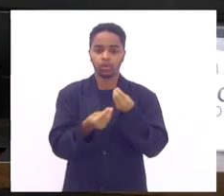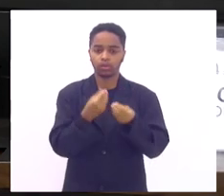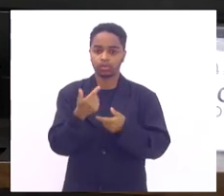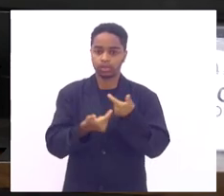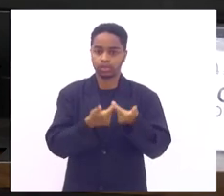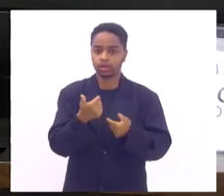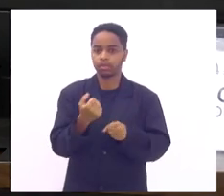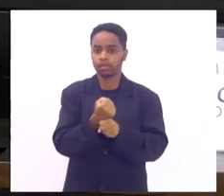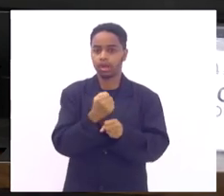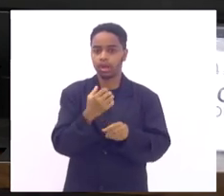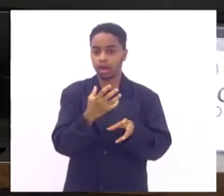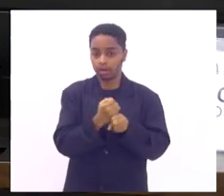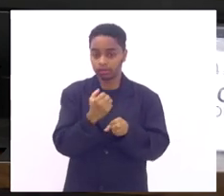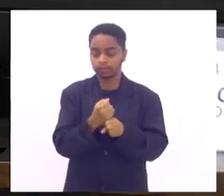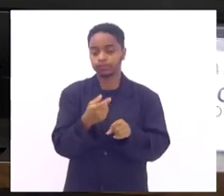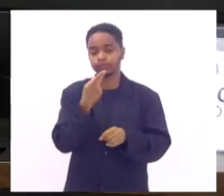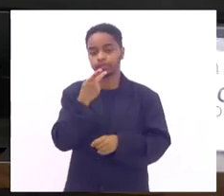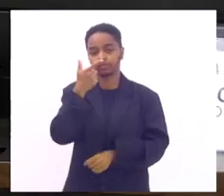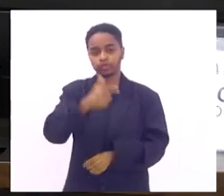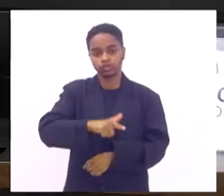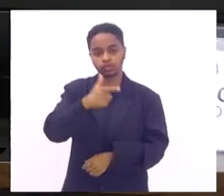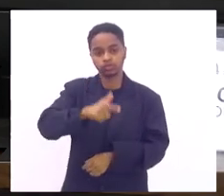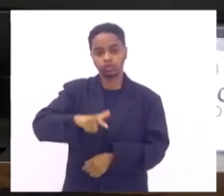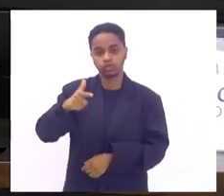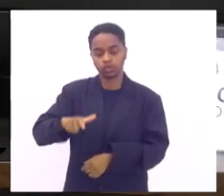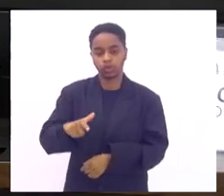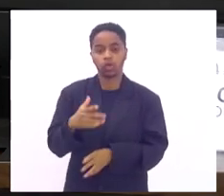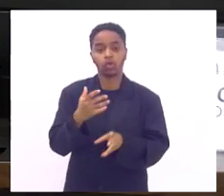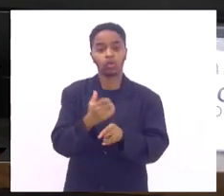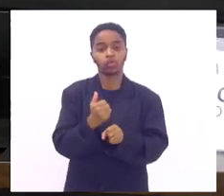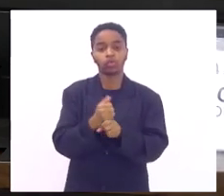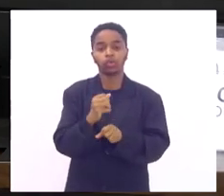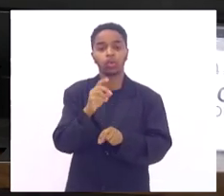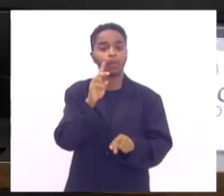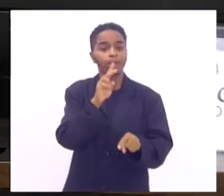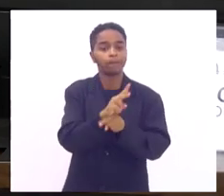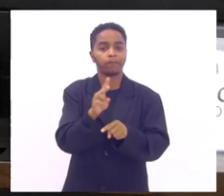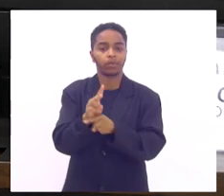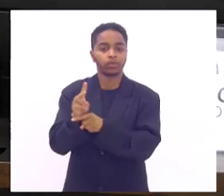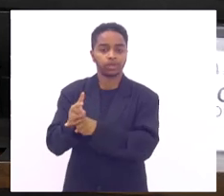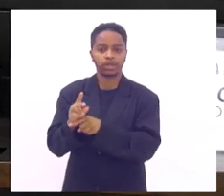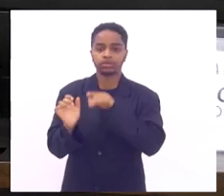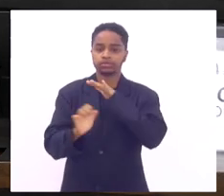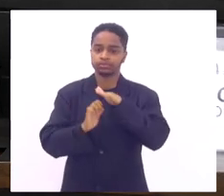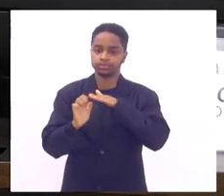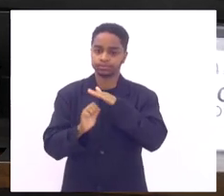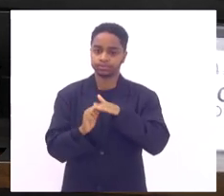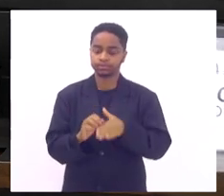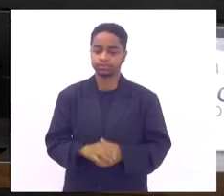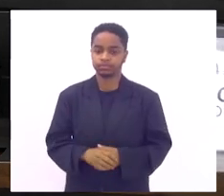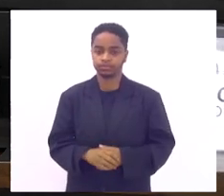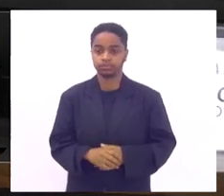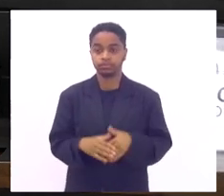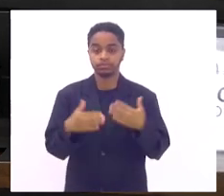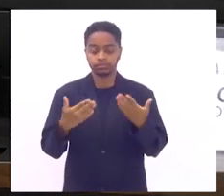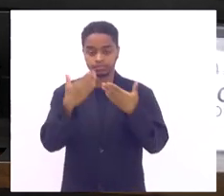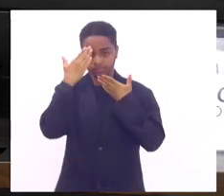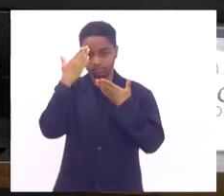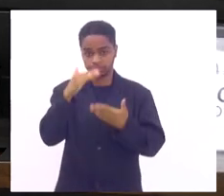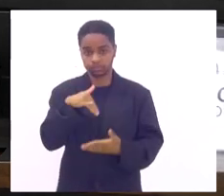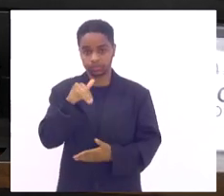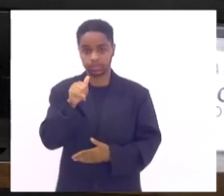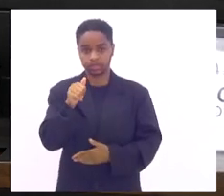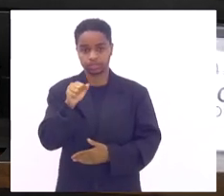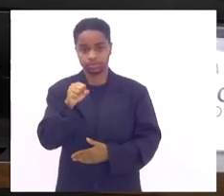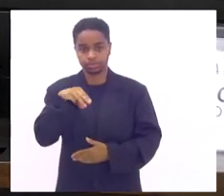repetindo incansavelmente que o contador é o anjo da guarda dos empresários. Agradecer a Yasmin, nossa